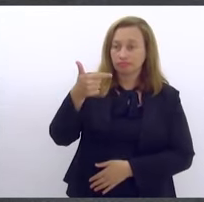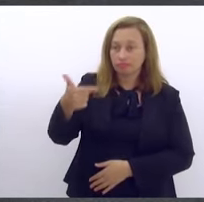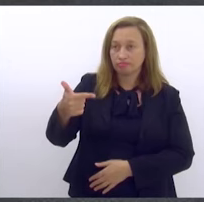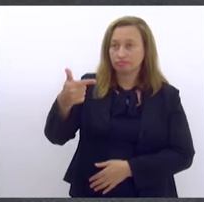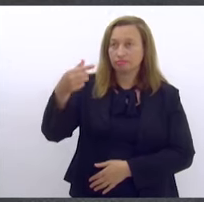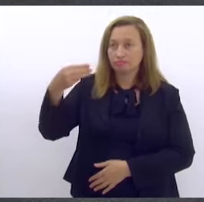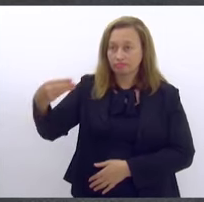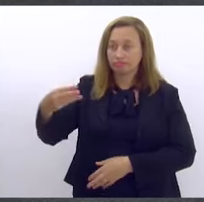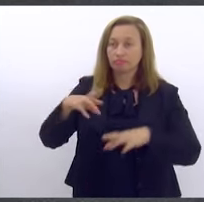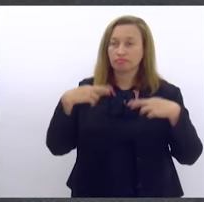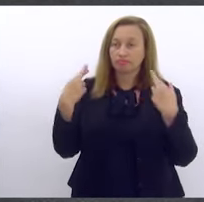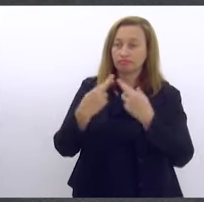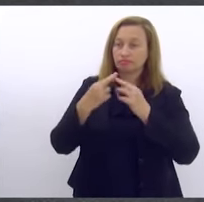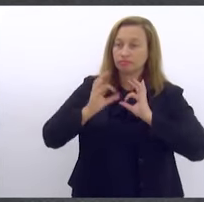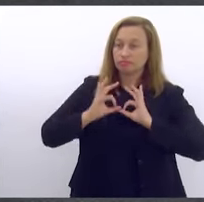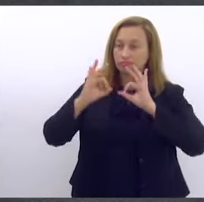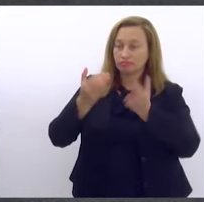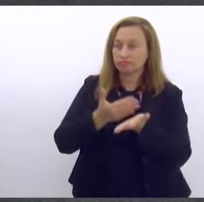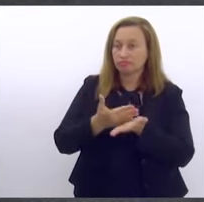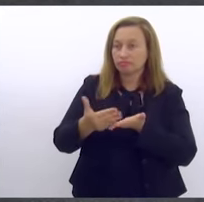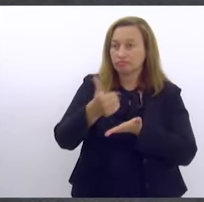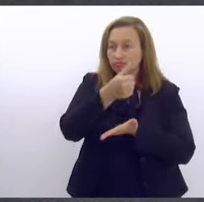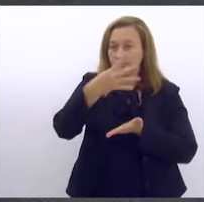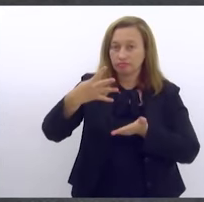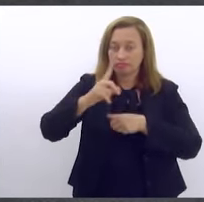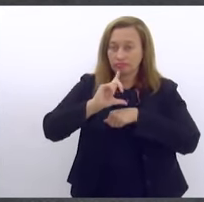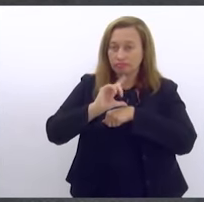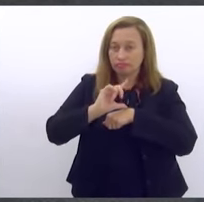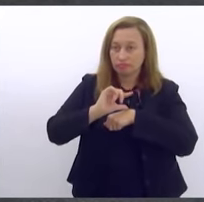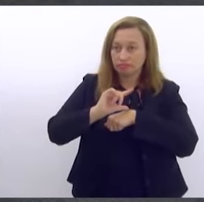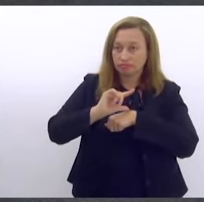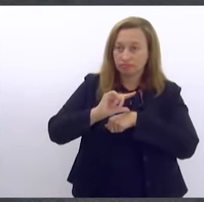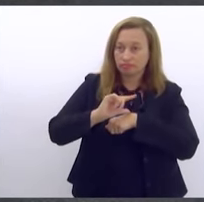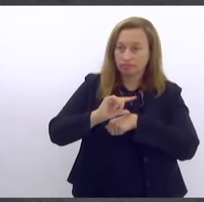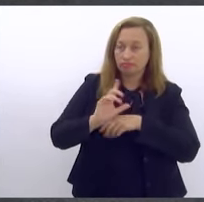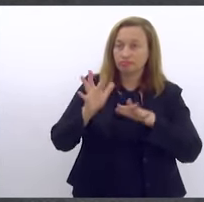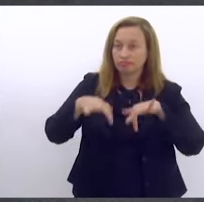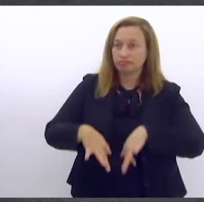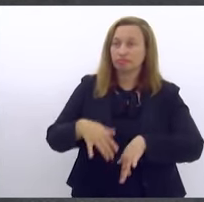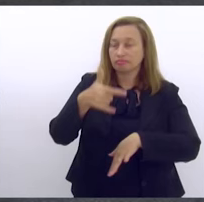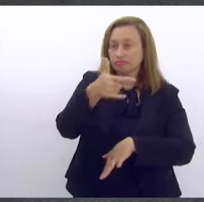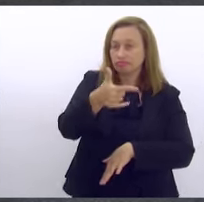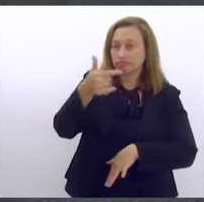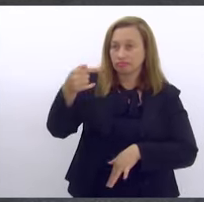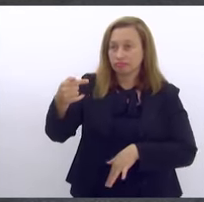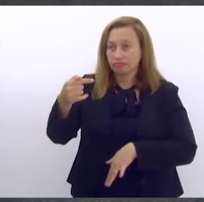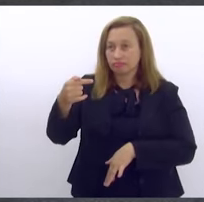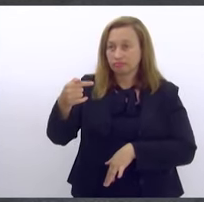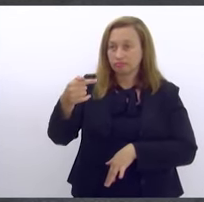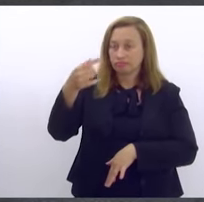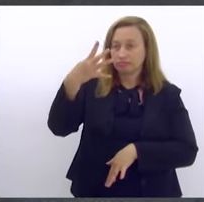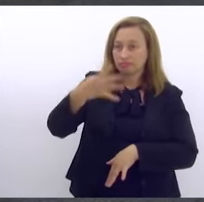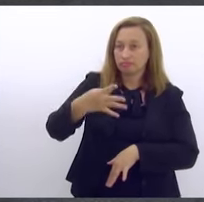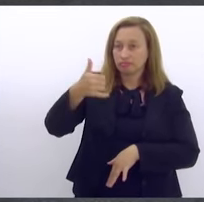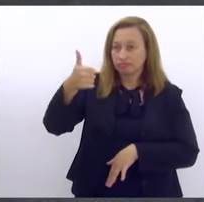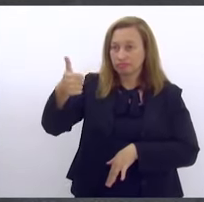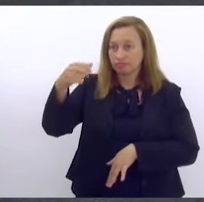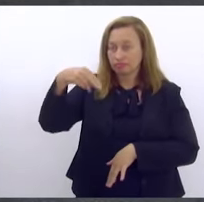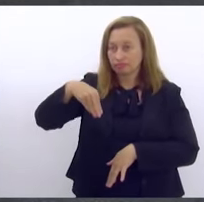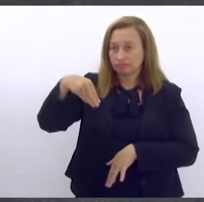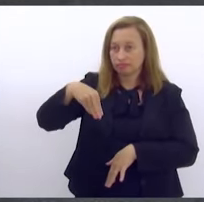113ª sessão ordinária, que iniciada às 14 horas, foi encerrada às 17 horas e 41